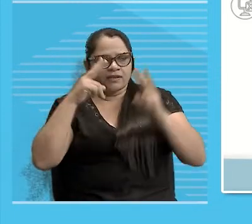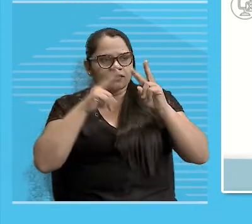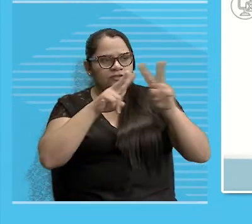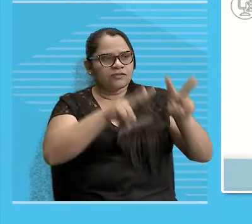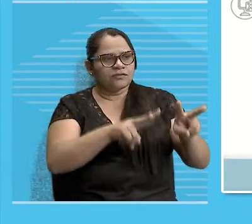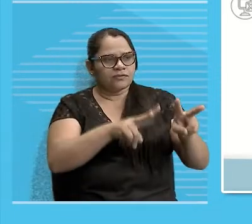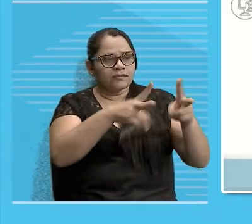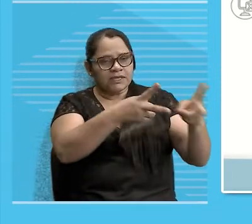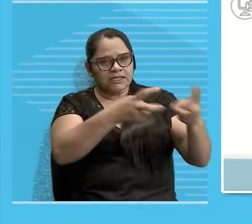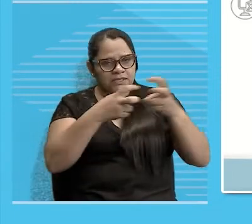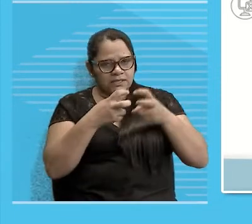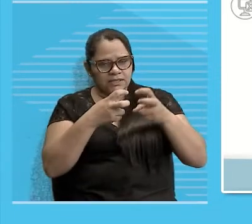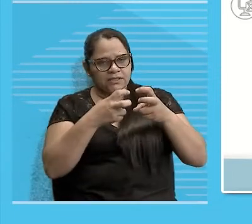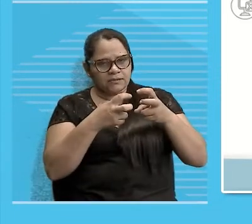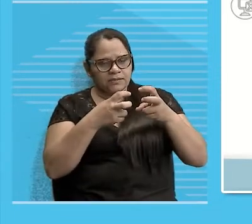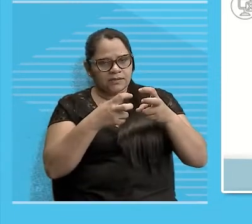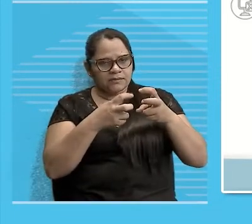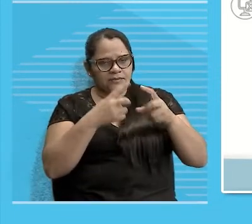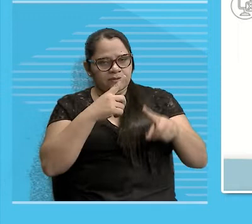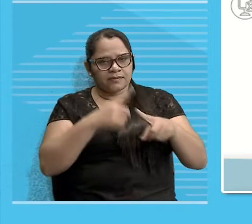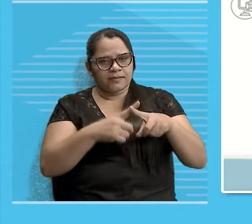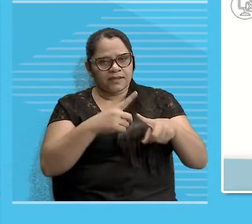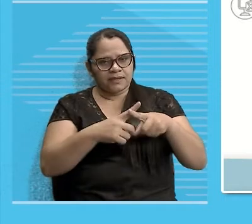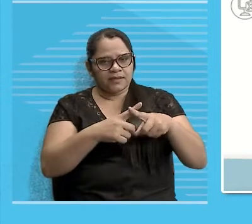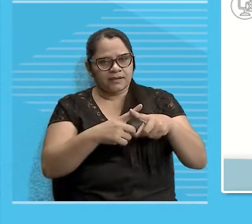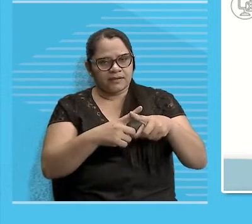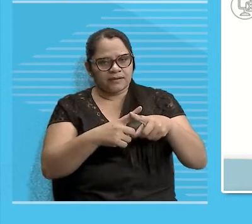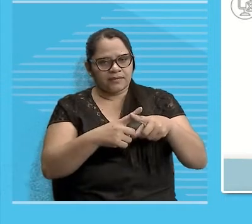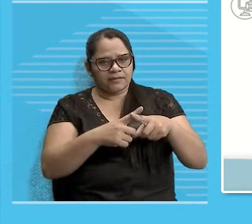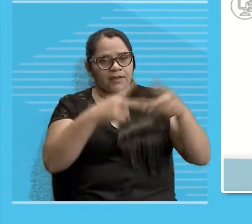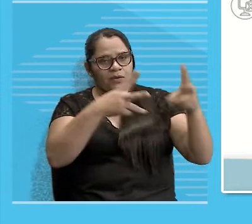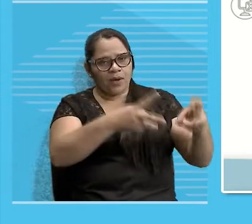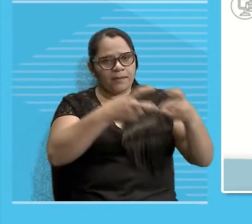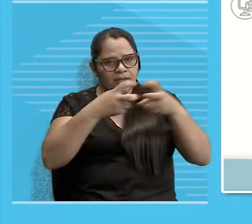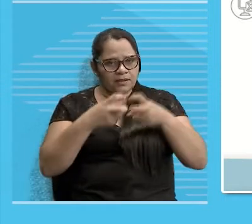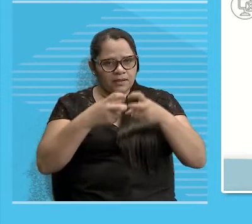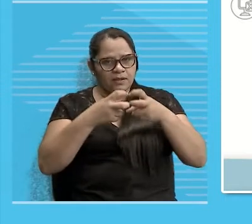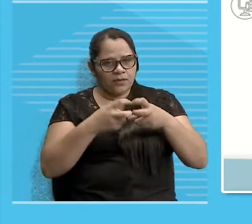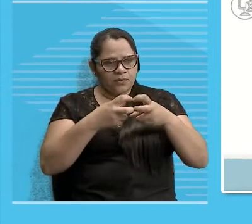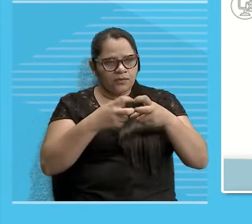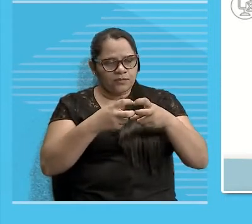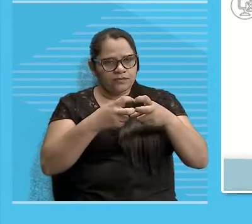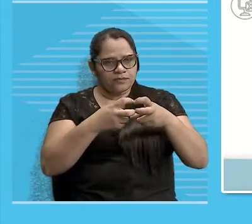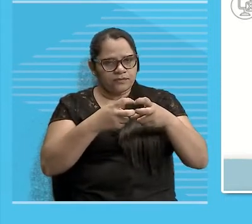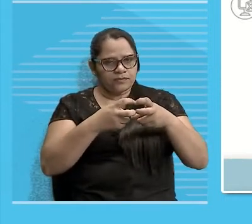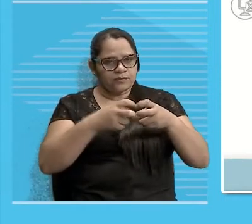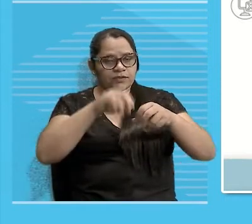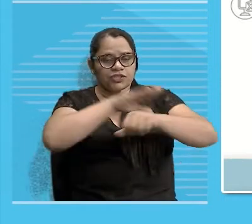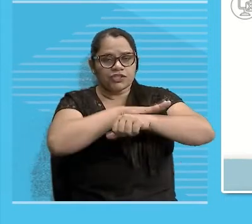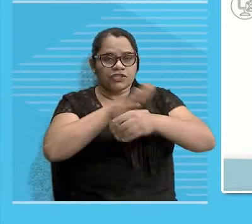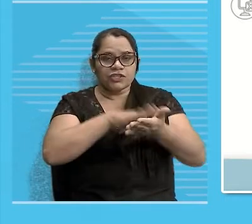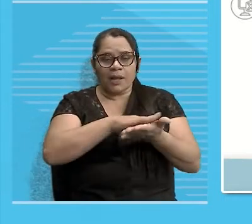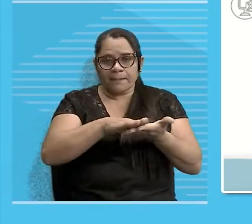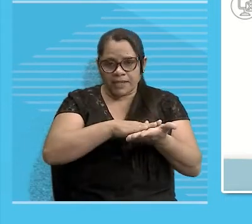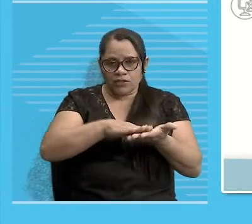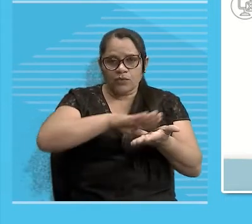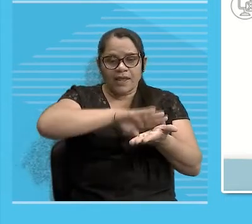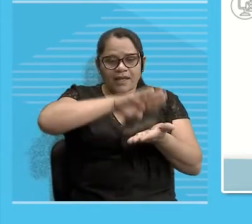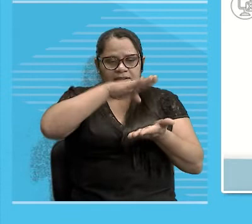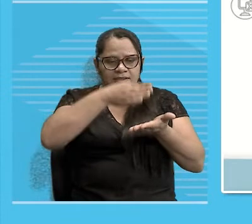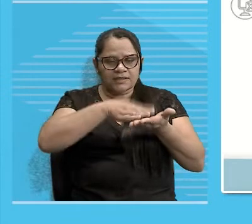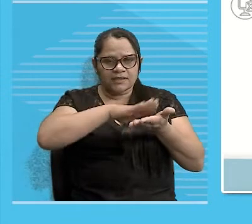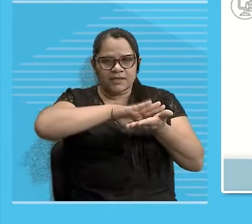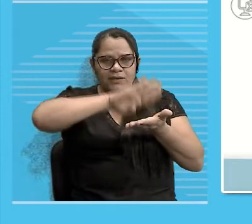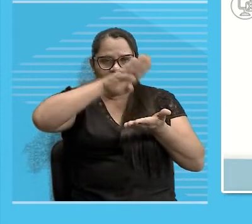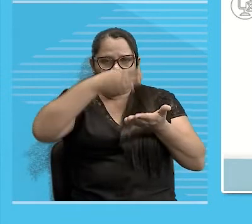Você observa que há uma percepção de alto relevo na pintura